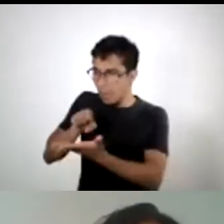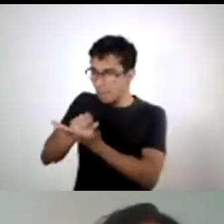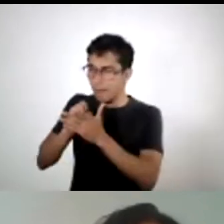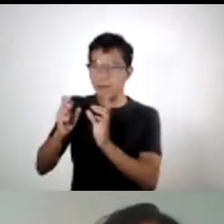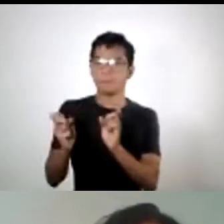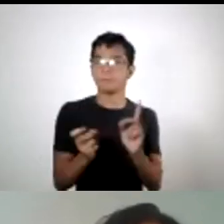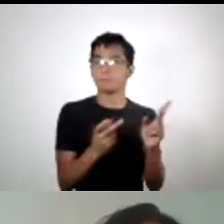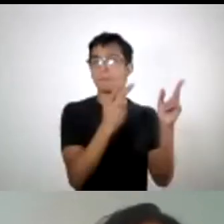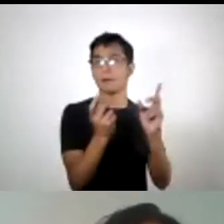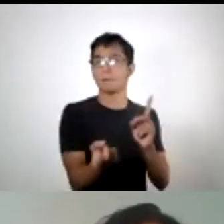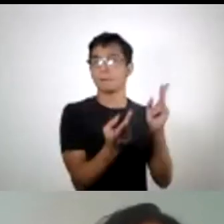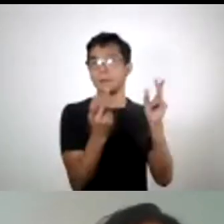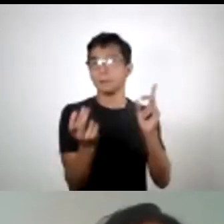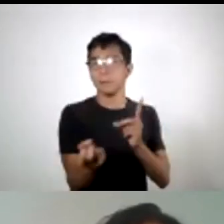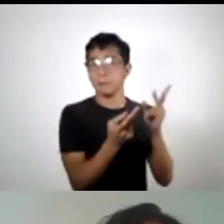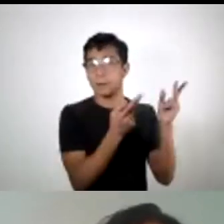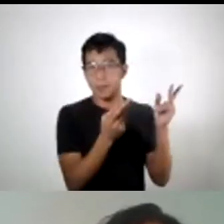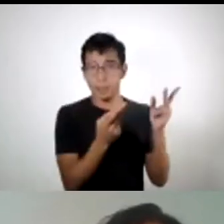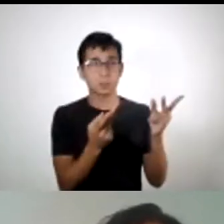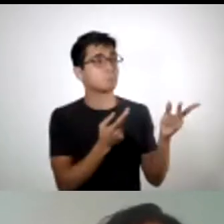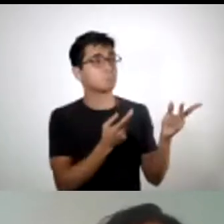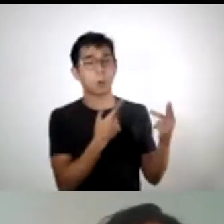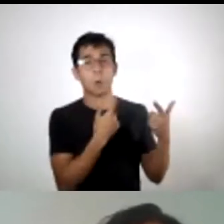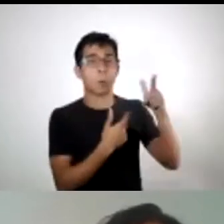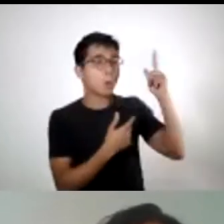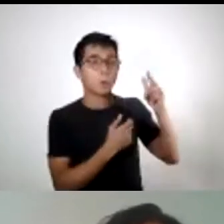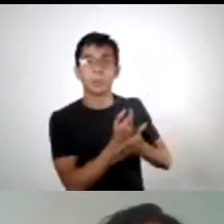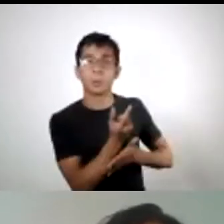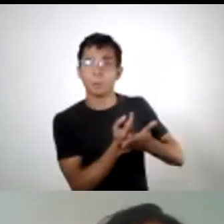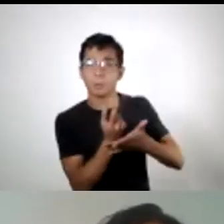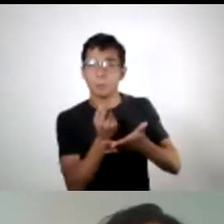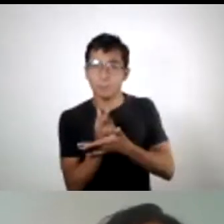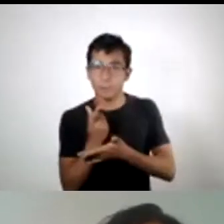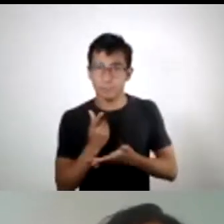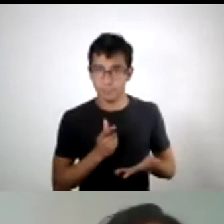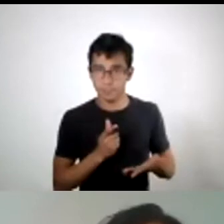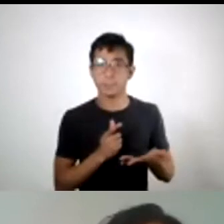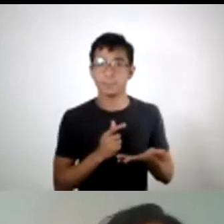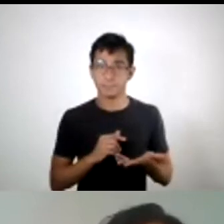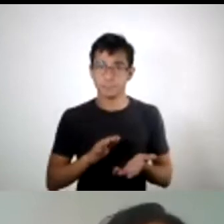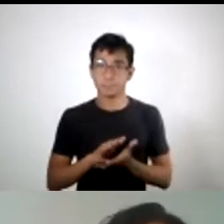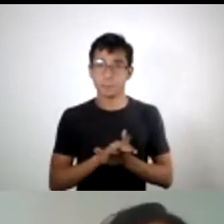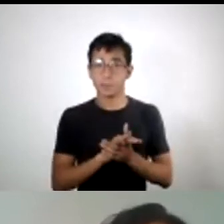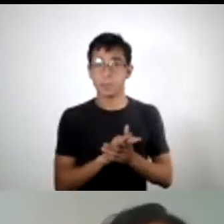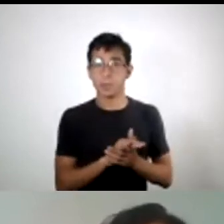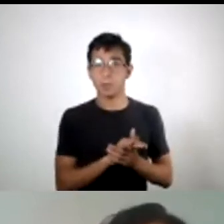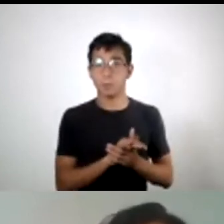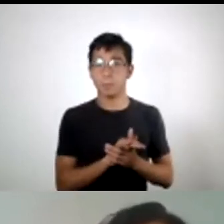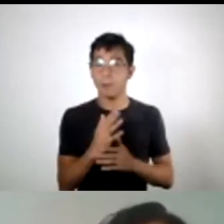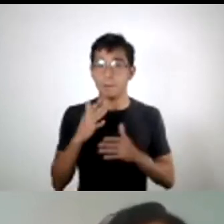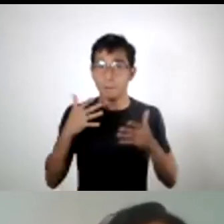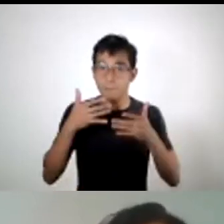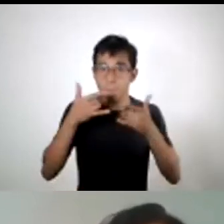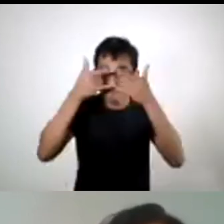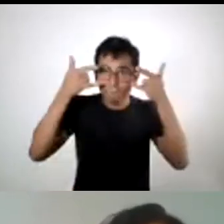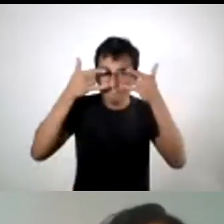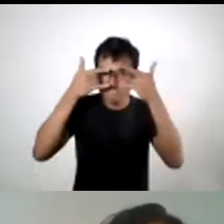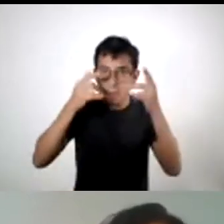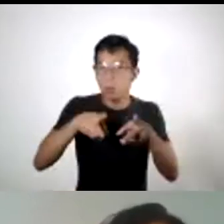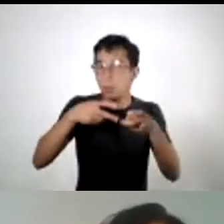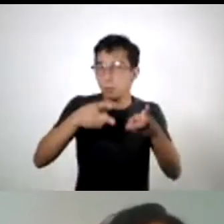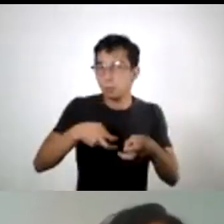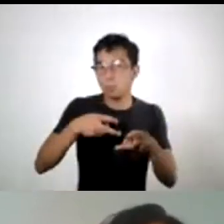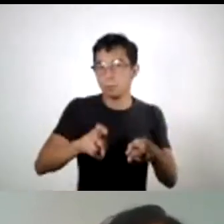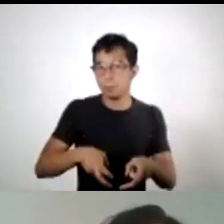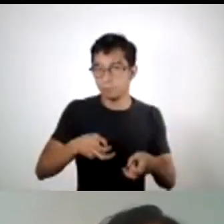do mercado de consumo, né, nessa visão de lucro, né? E aí, quando